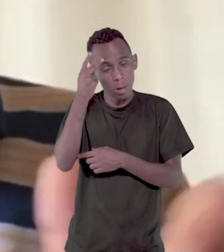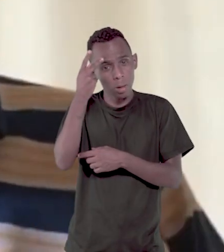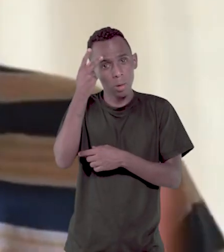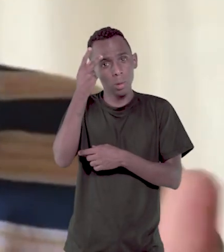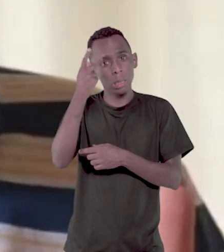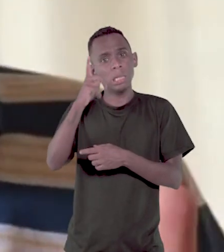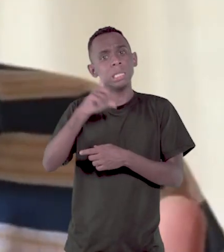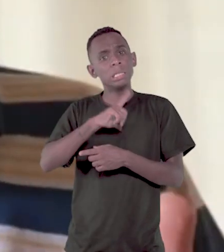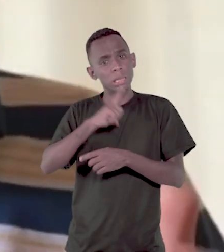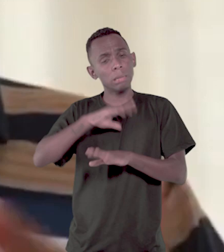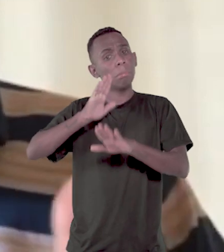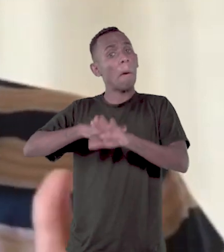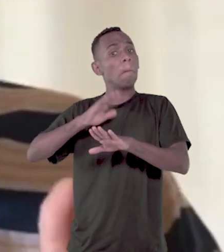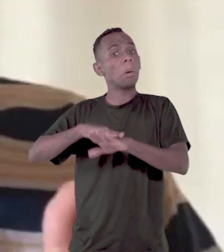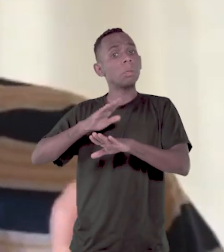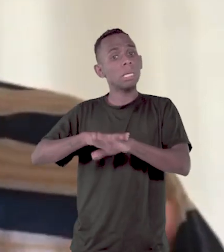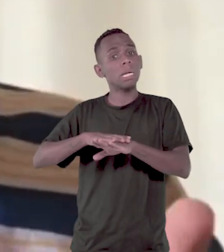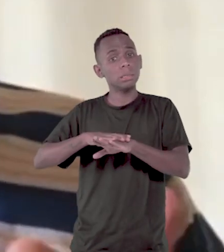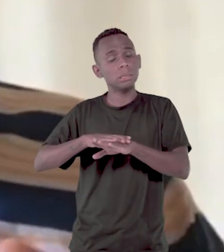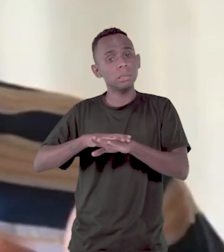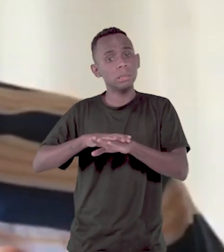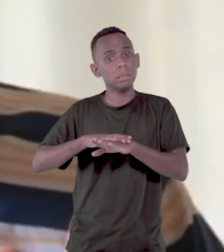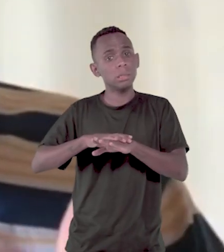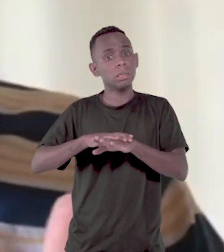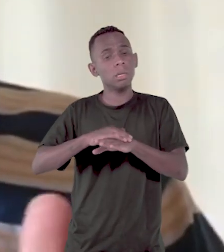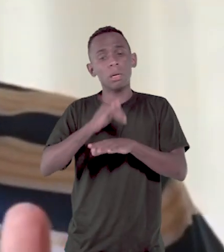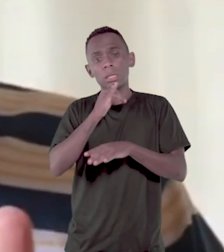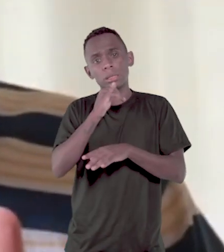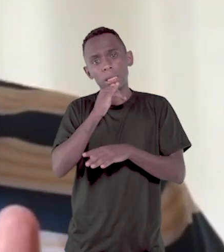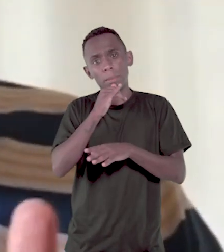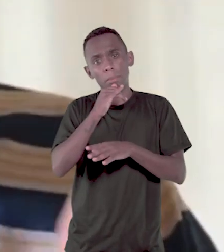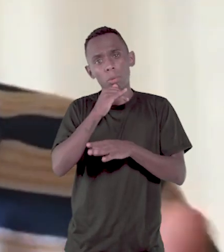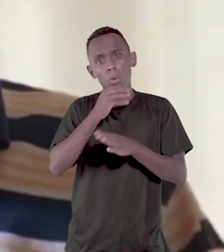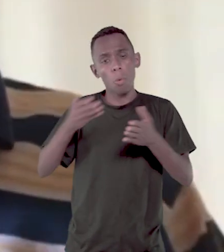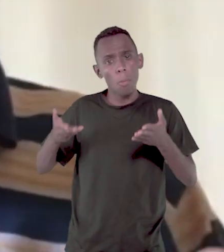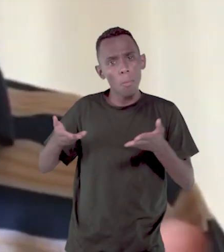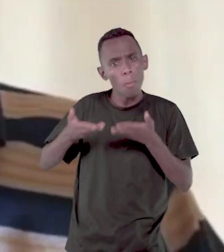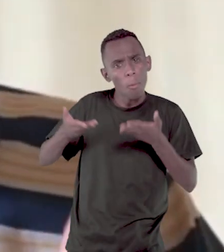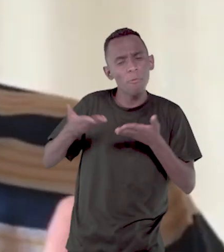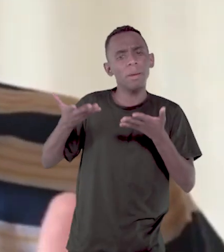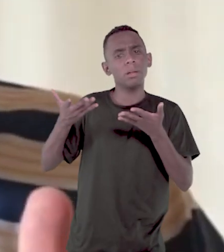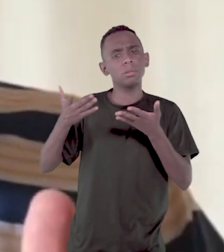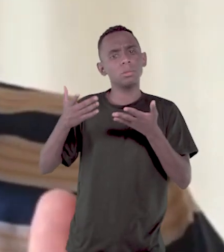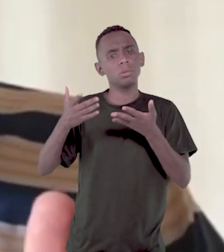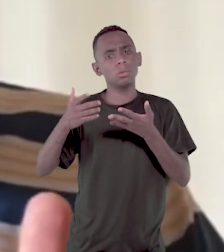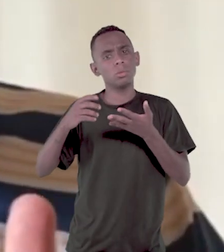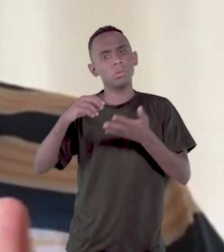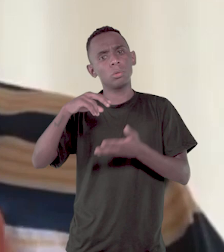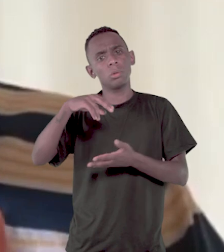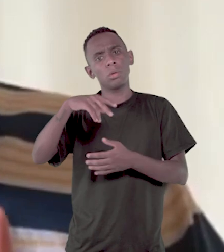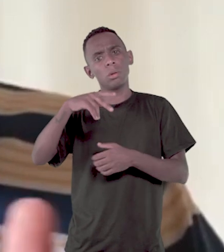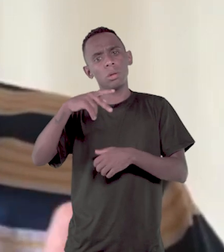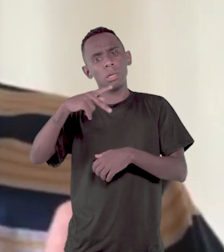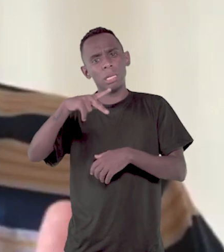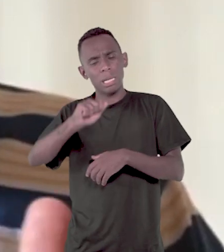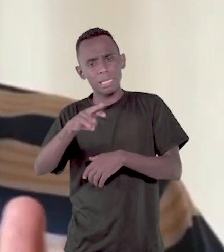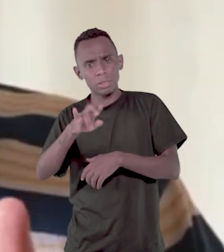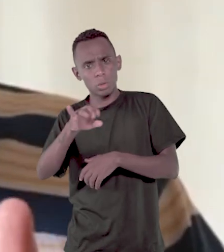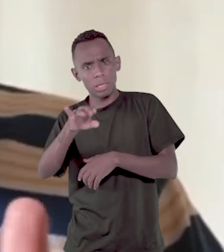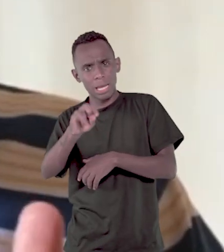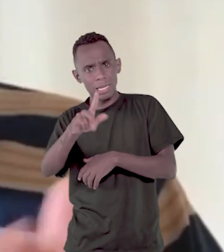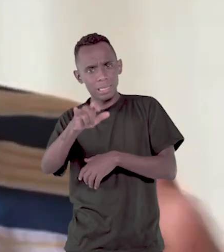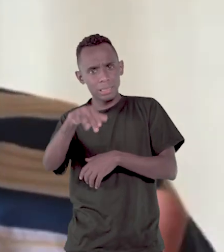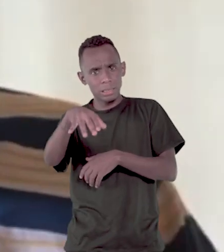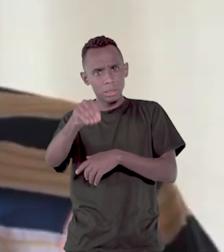as correntes bem díspares. Você vai ter uma corrente que é a corrente da ANTA, né, a corrente do